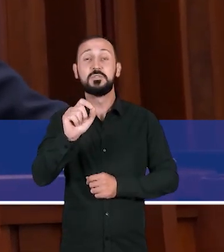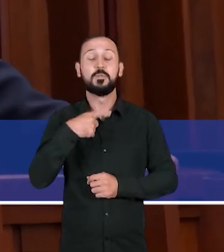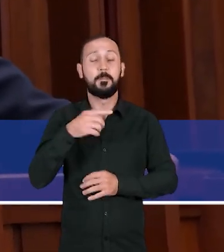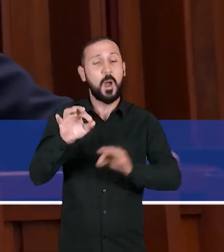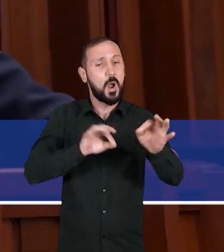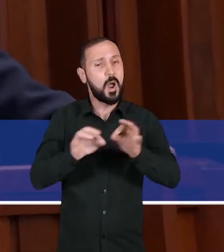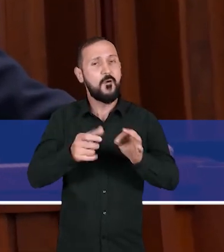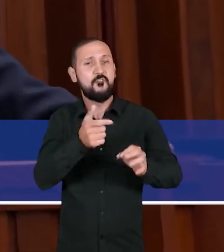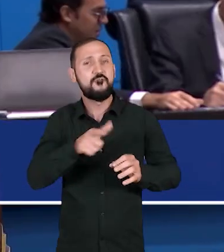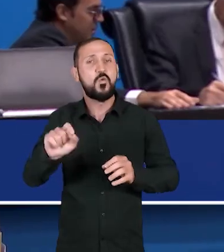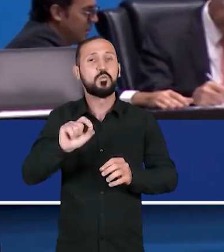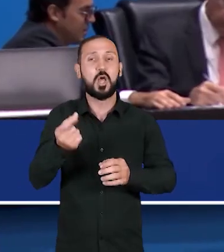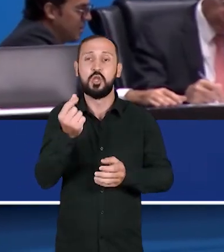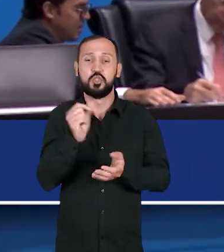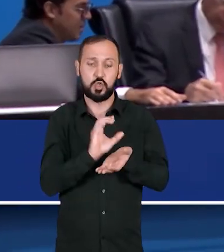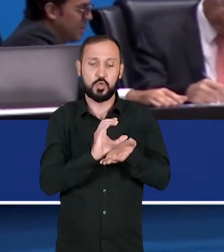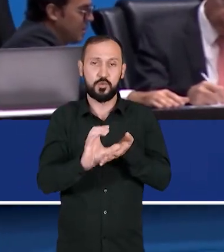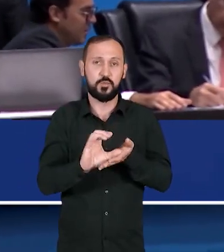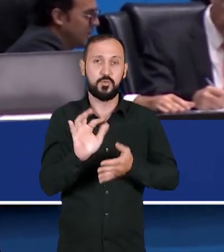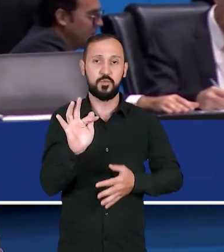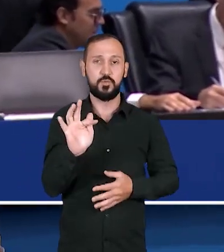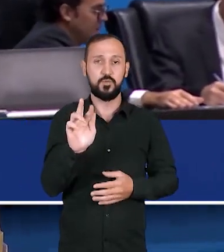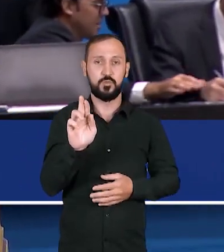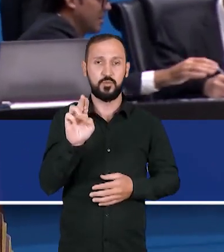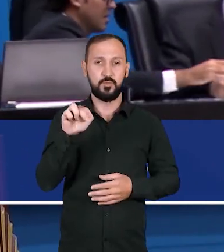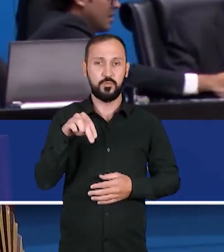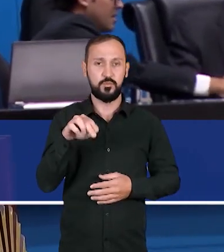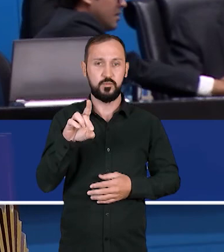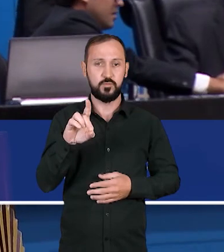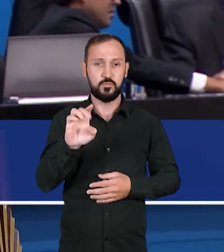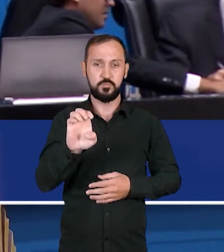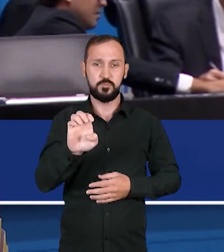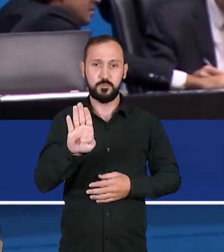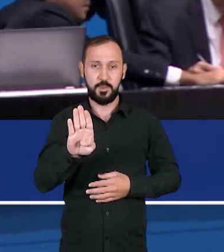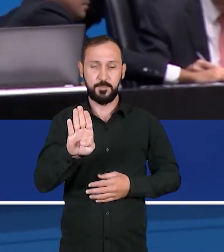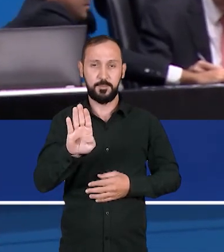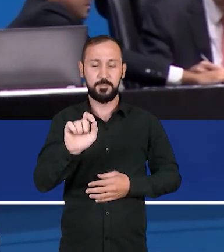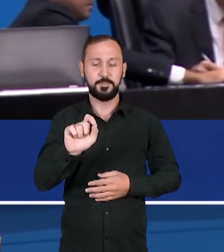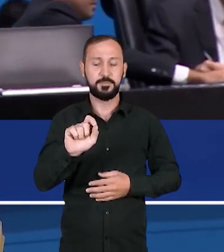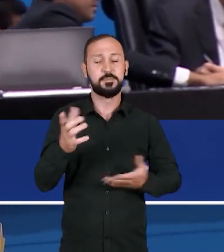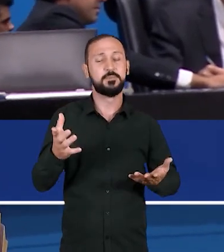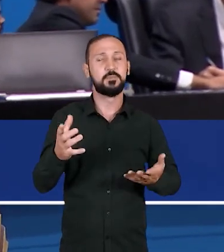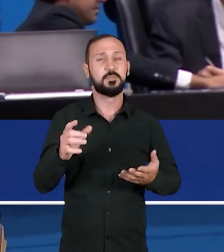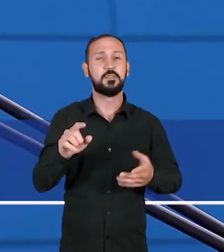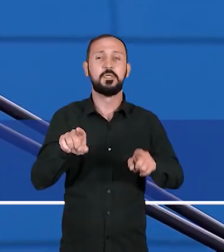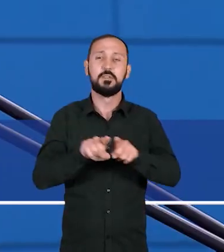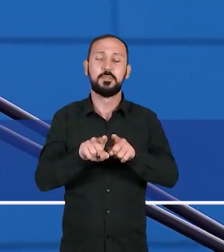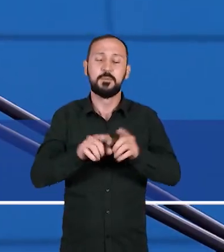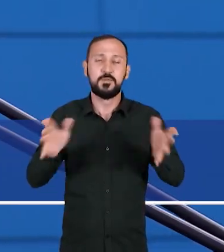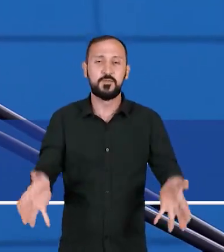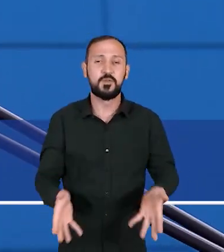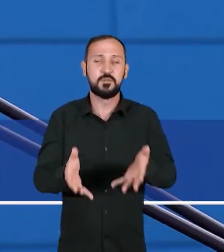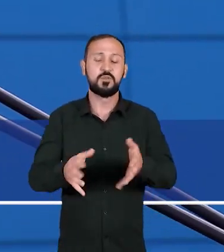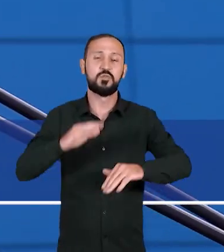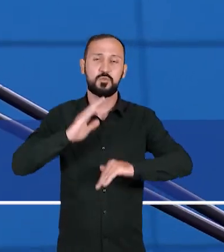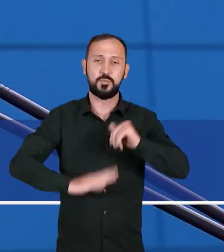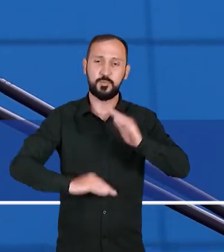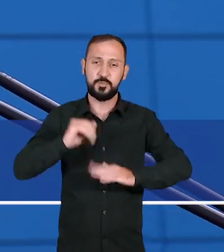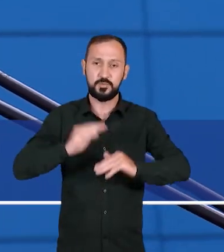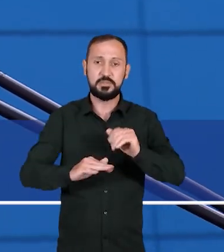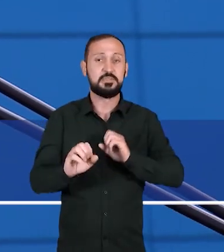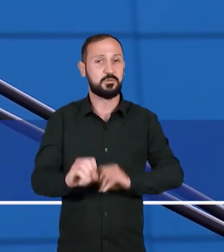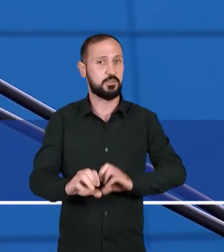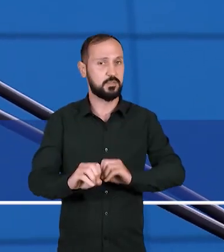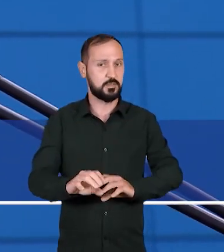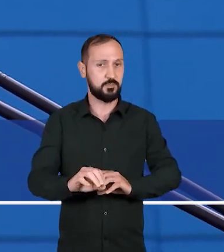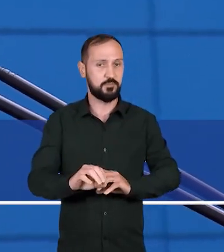a regularização dos repasses do Fundo de Manutenção e Desenvolvimento da Educação Básica e de Valorização dos Profissionais